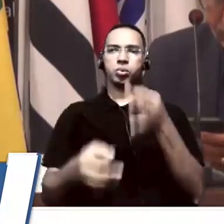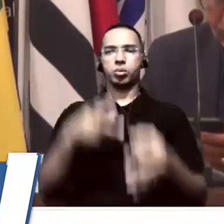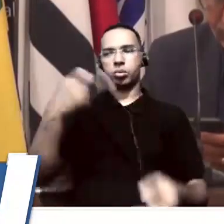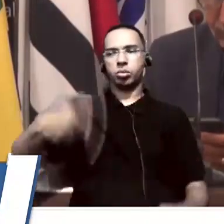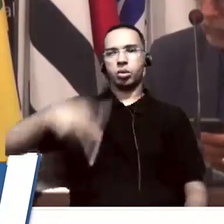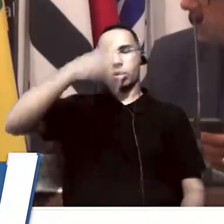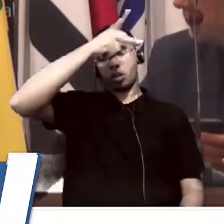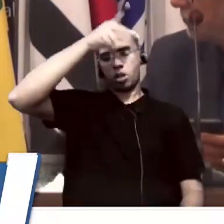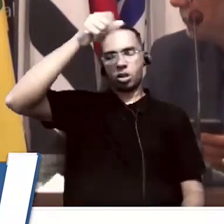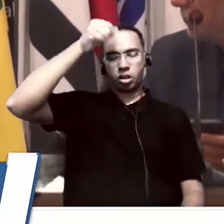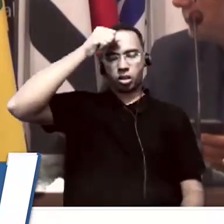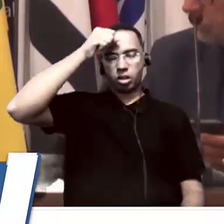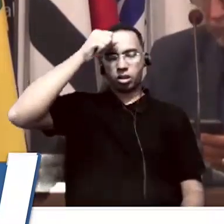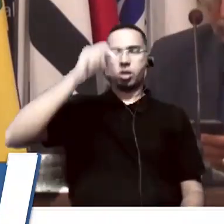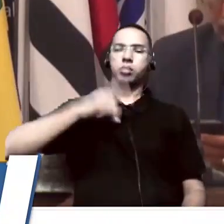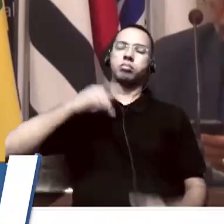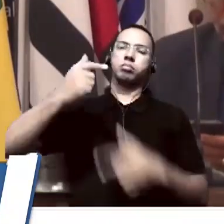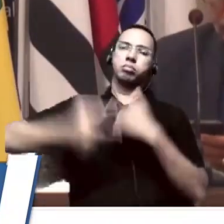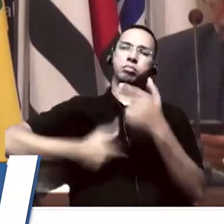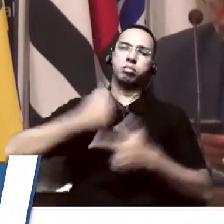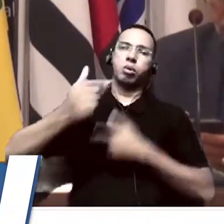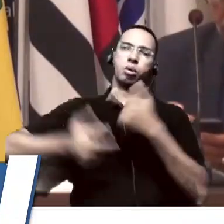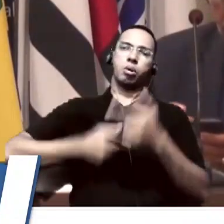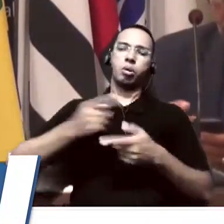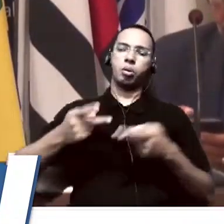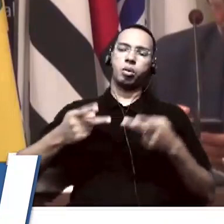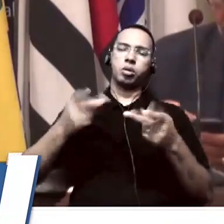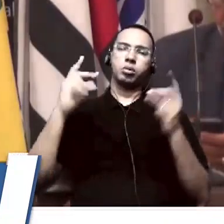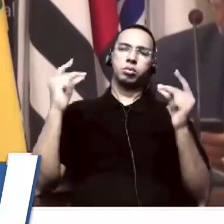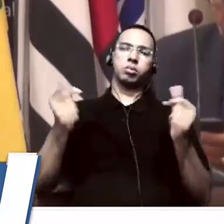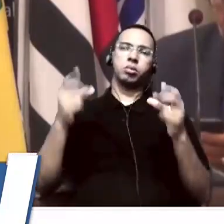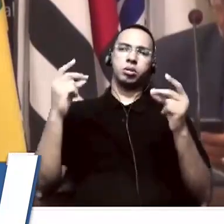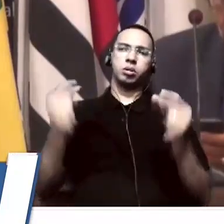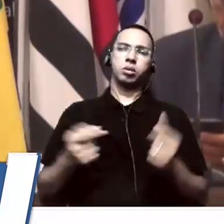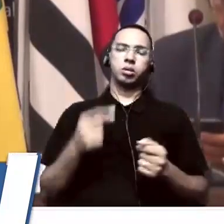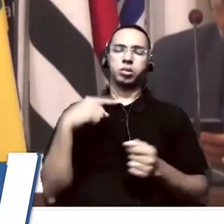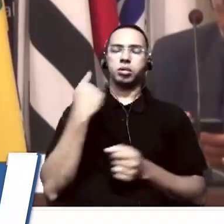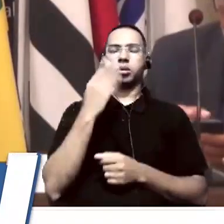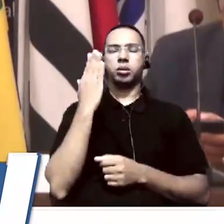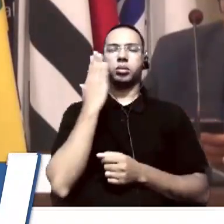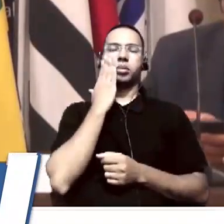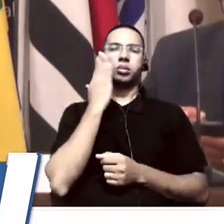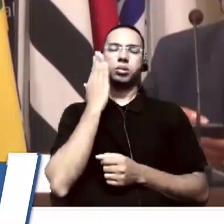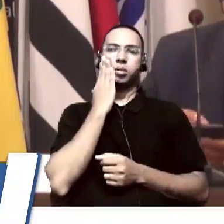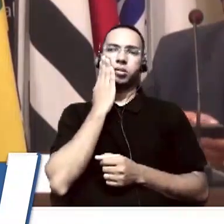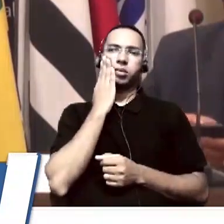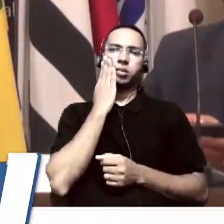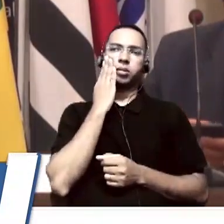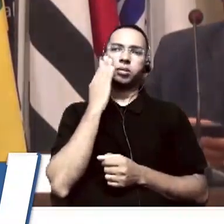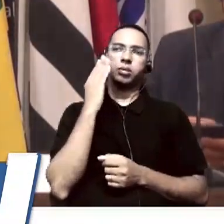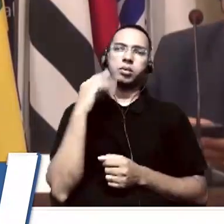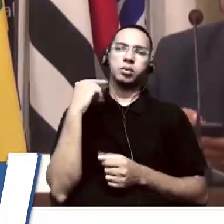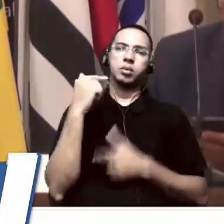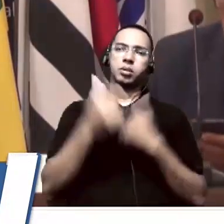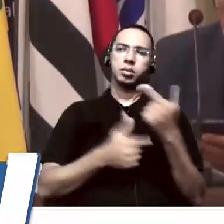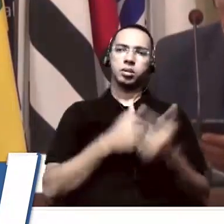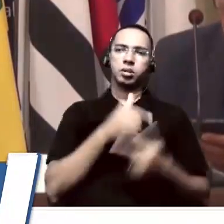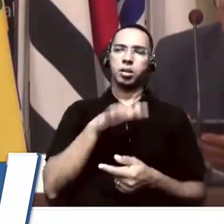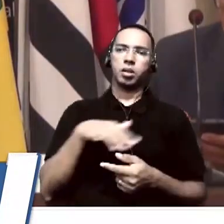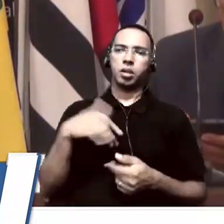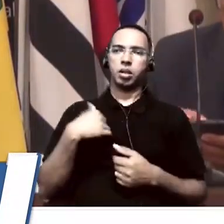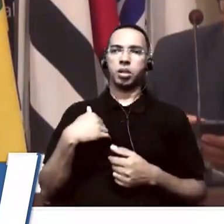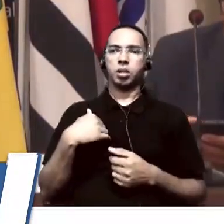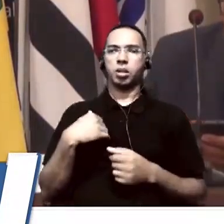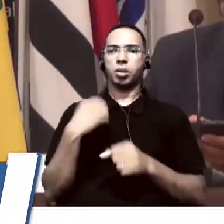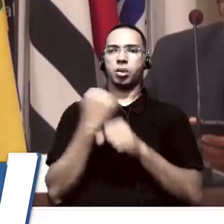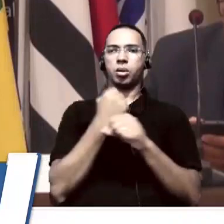que vem trabalhando nesse projeto já há algum tempo. E a gente sabe que a gente, principalmente, trabalha nesse setor, eu trabalho no ramo da construção